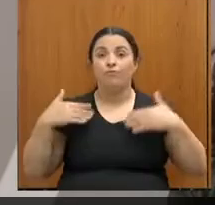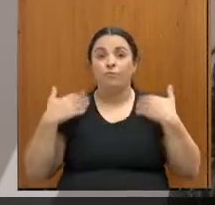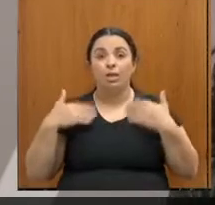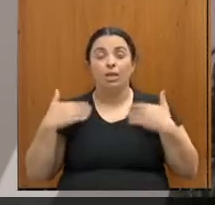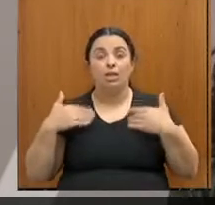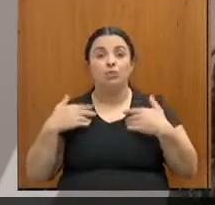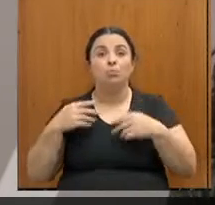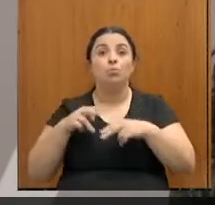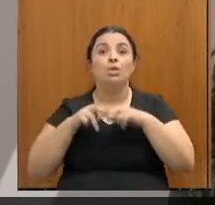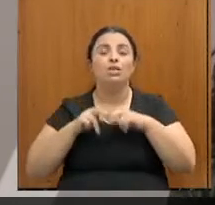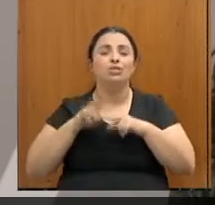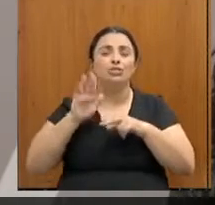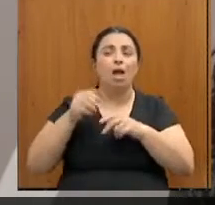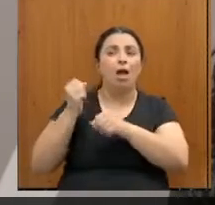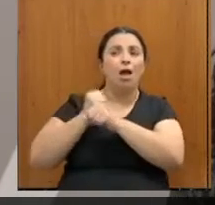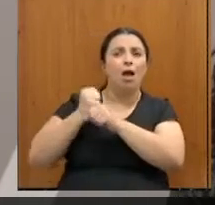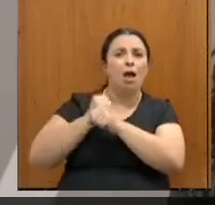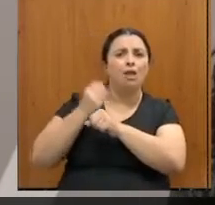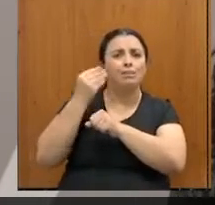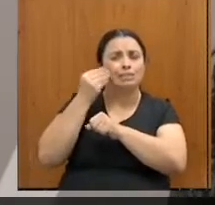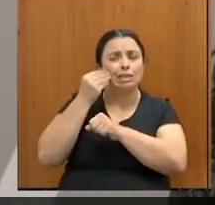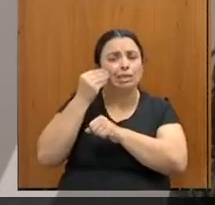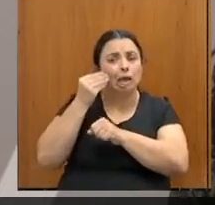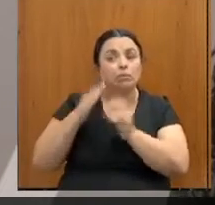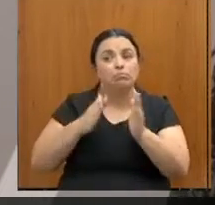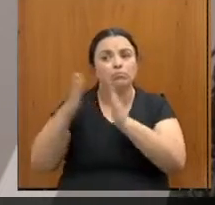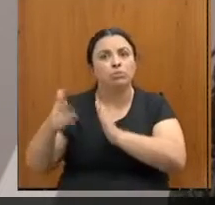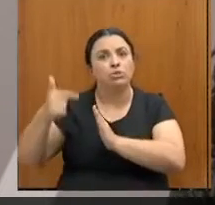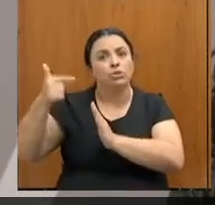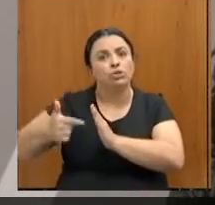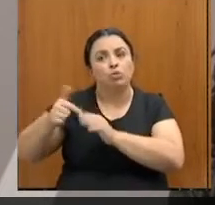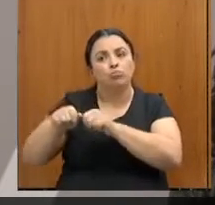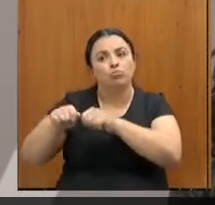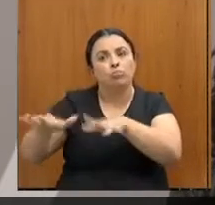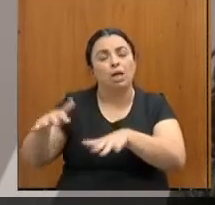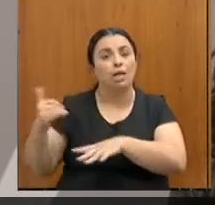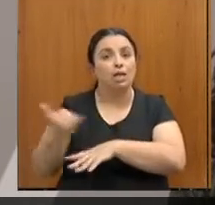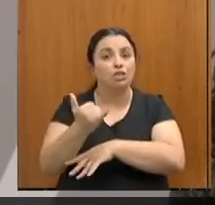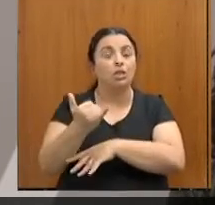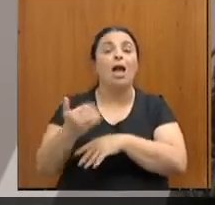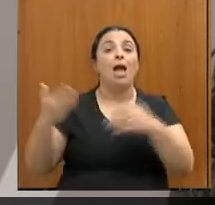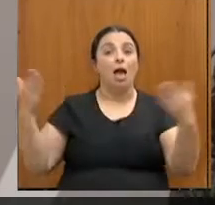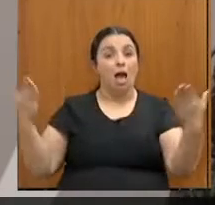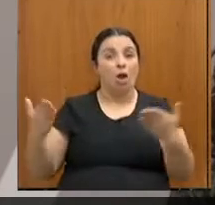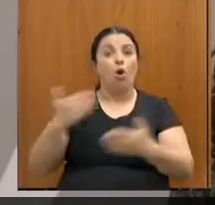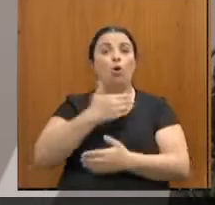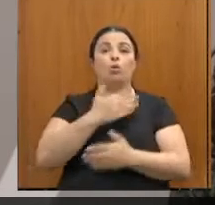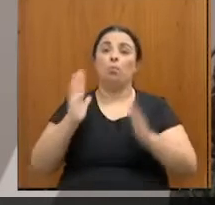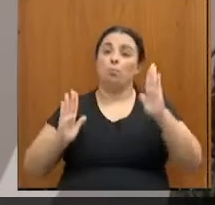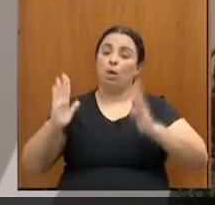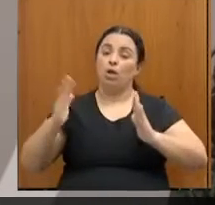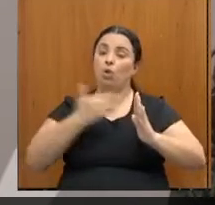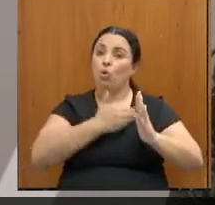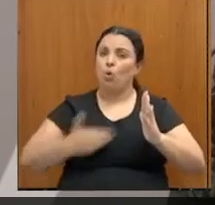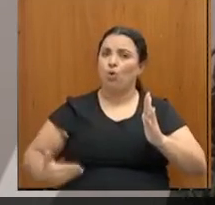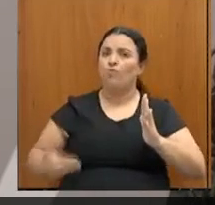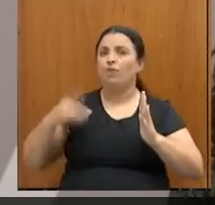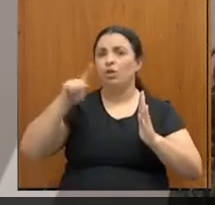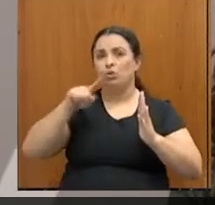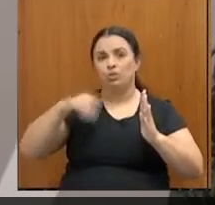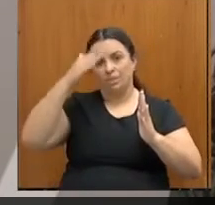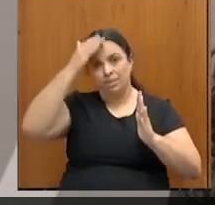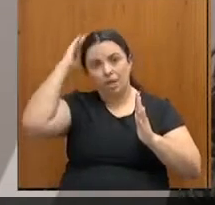e nunca conseguiram pela primeira vez nesse governo governo Zema na gestão atual foi